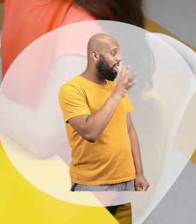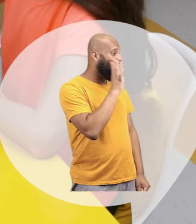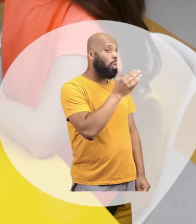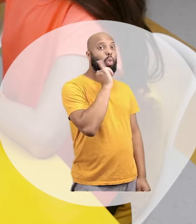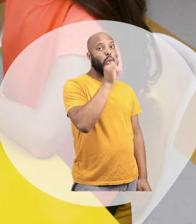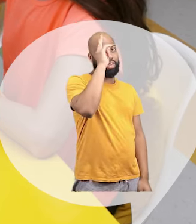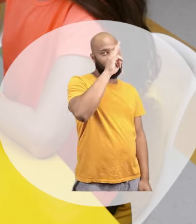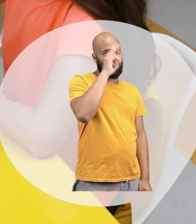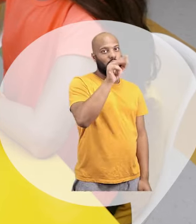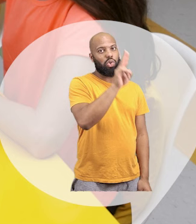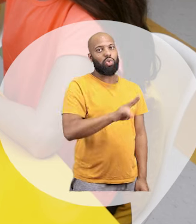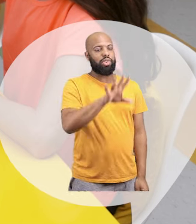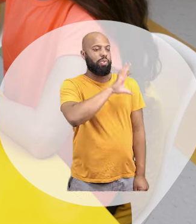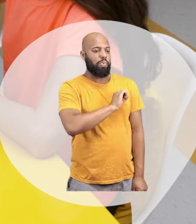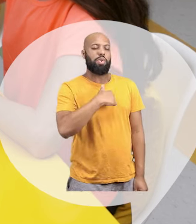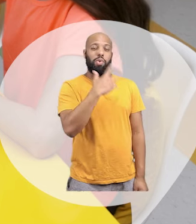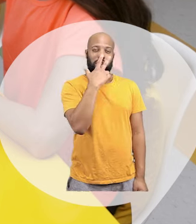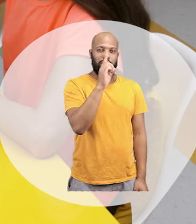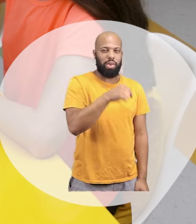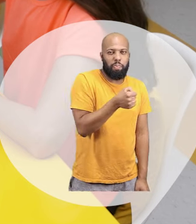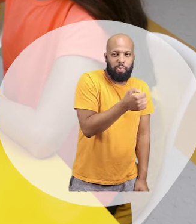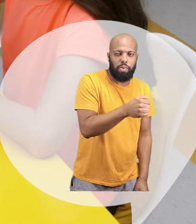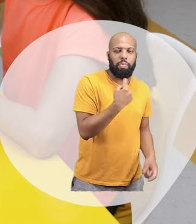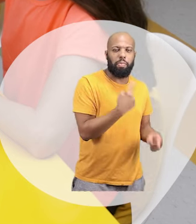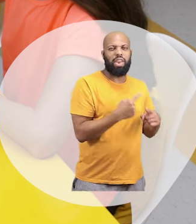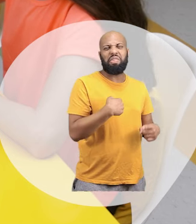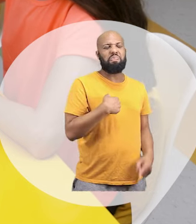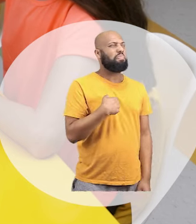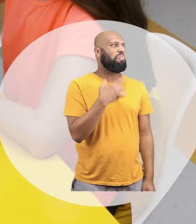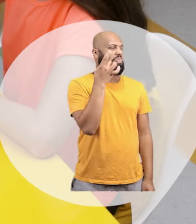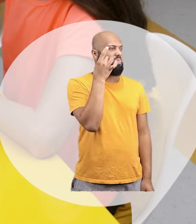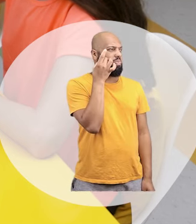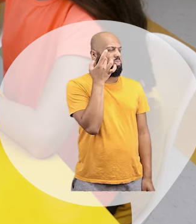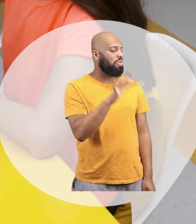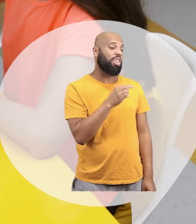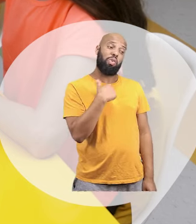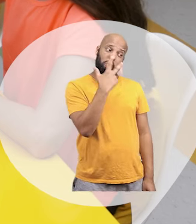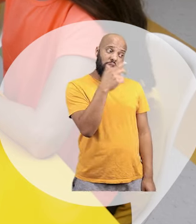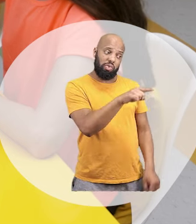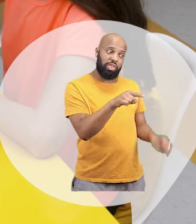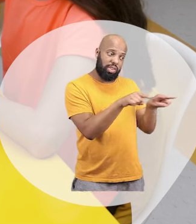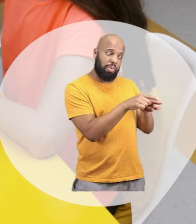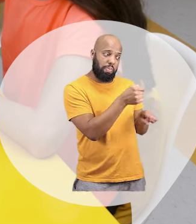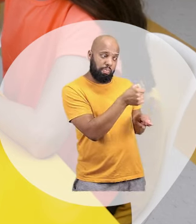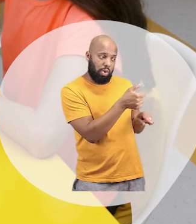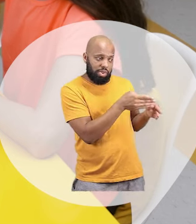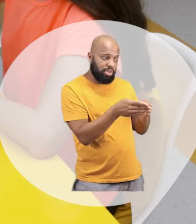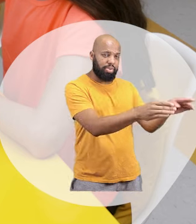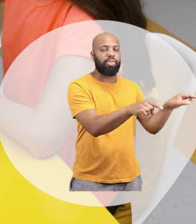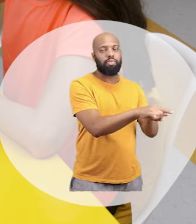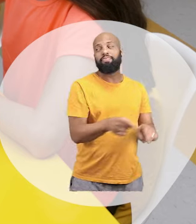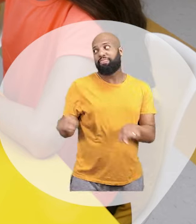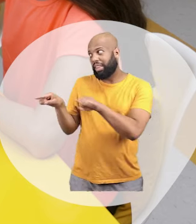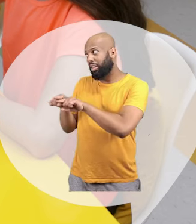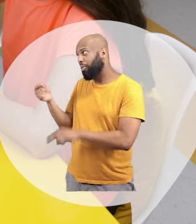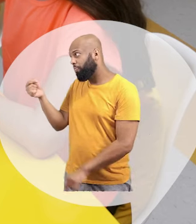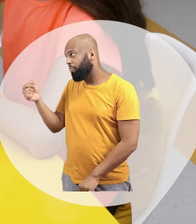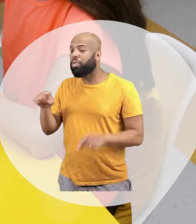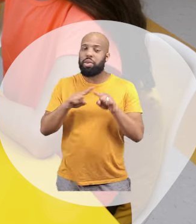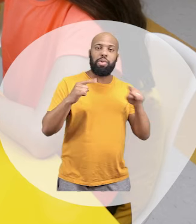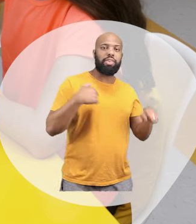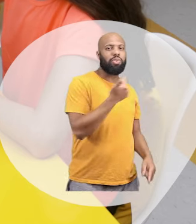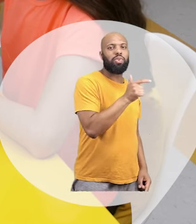conta história como e eu acho que são poucos Eu não me lembro de muitos outros eu acho que você vai um pouquinho para essa linha também mas assim eu